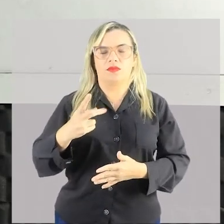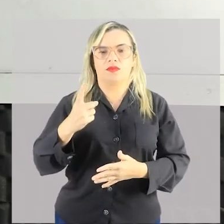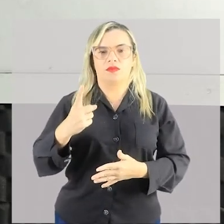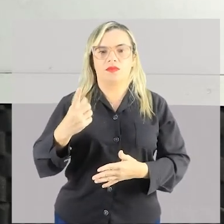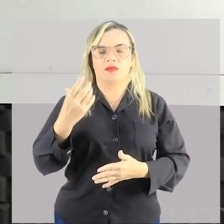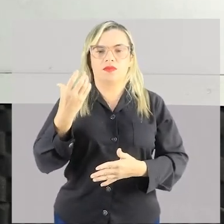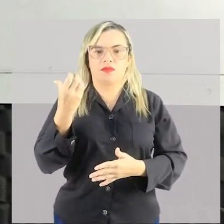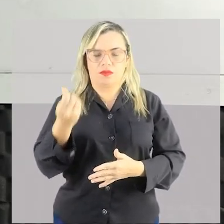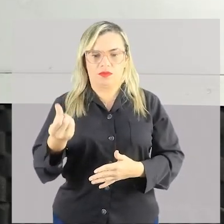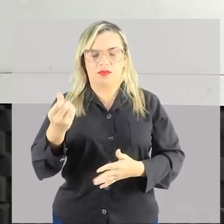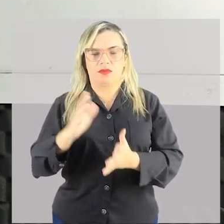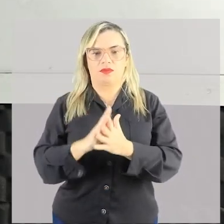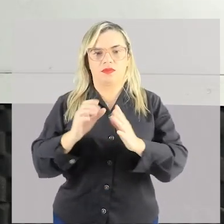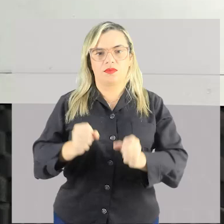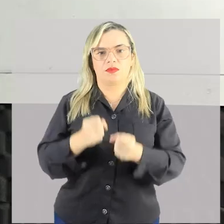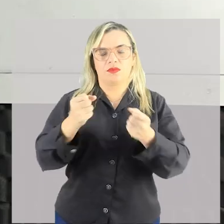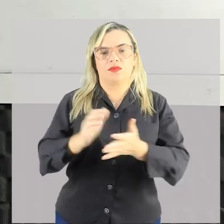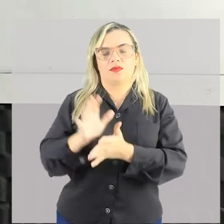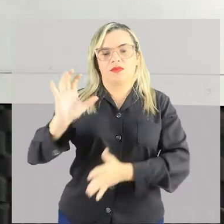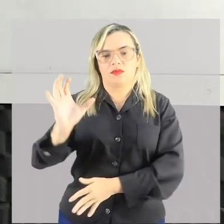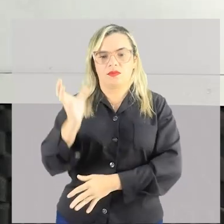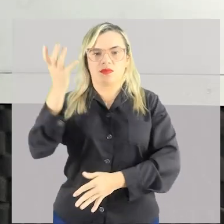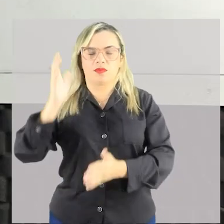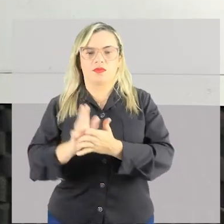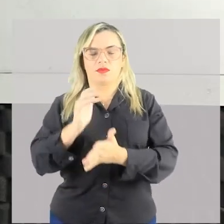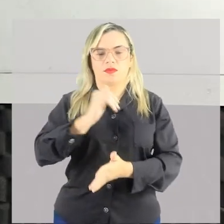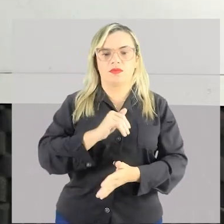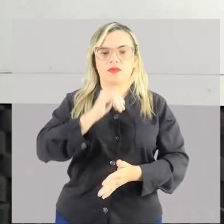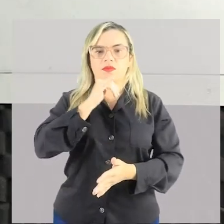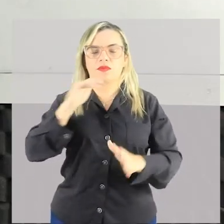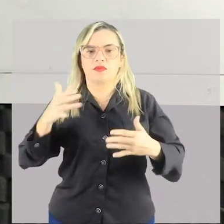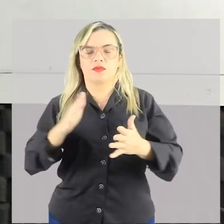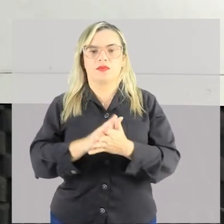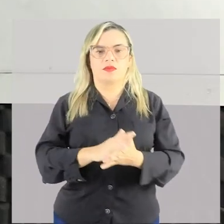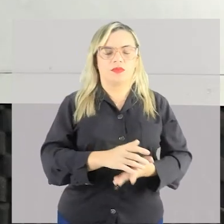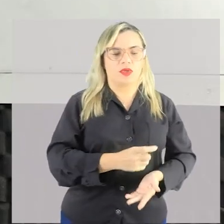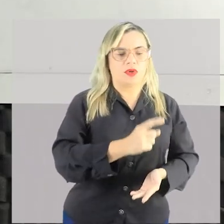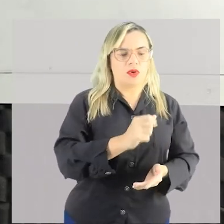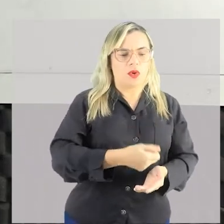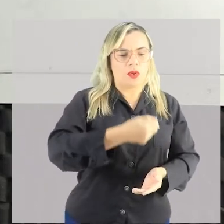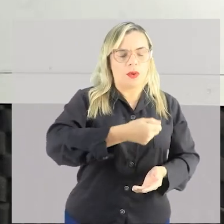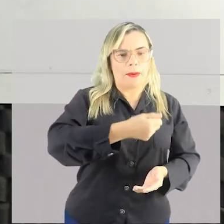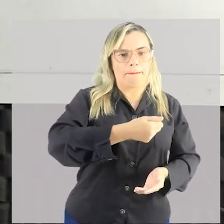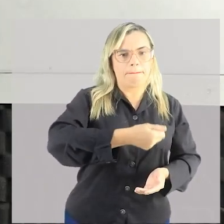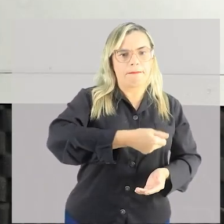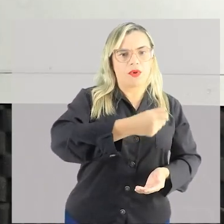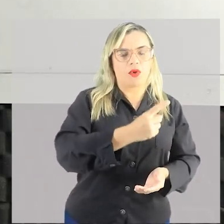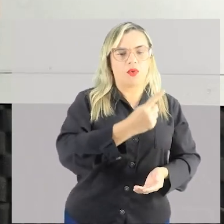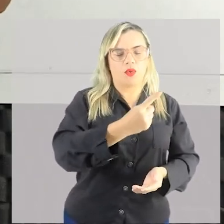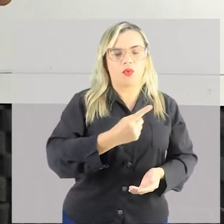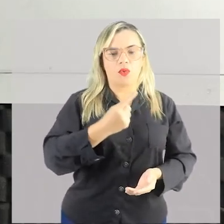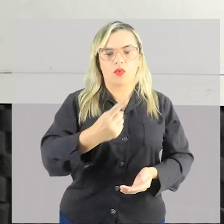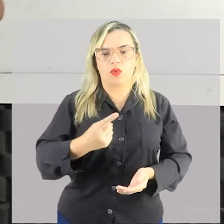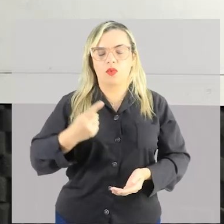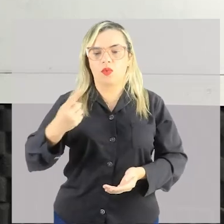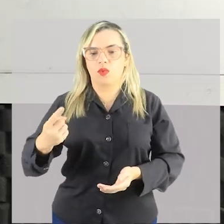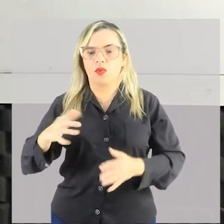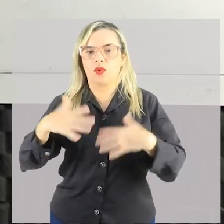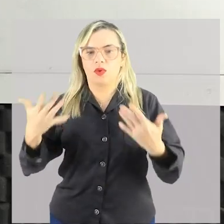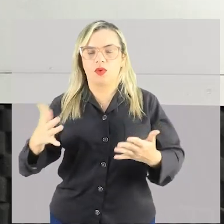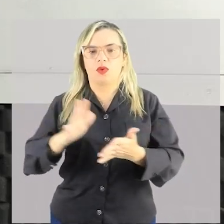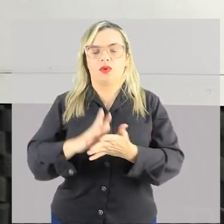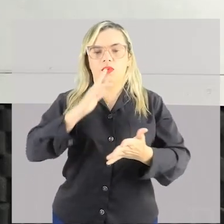resultados possíveis um exemplo de um resultado o primeiro dado dá um o segundo dá um e o terceiro dá um isso é um